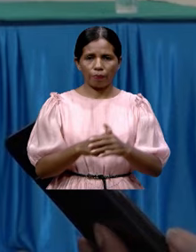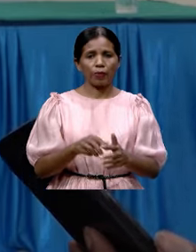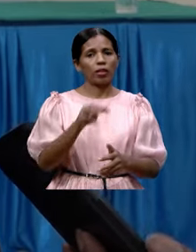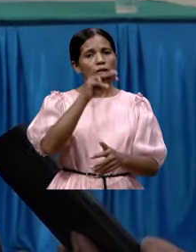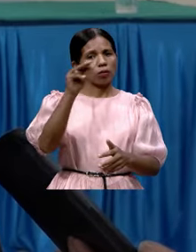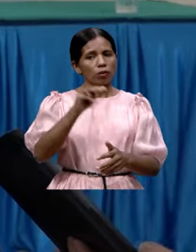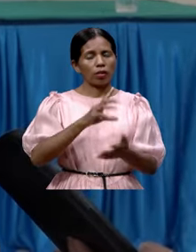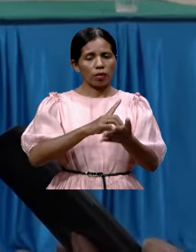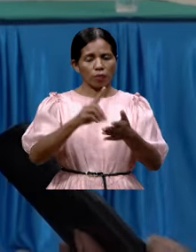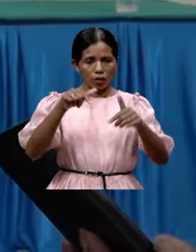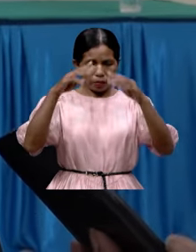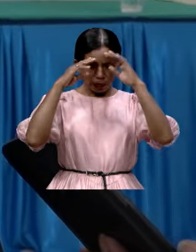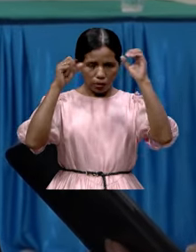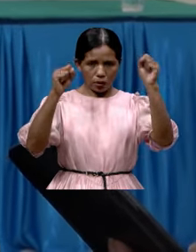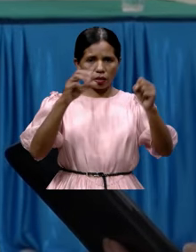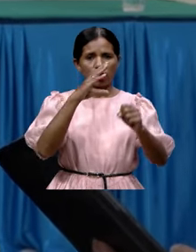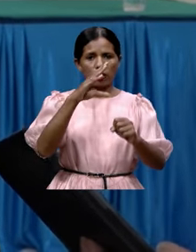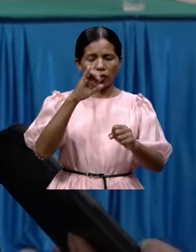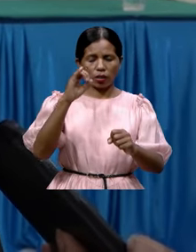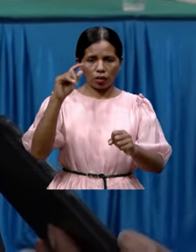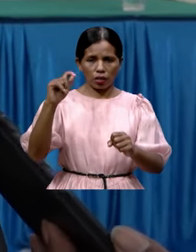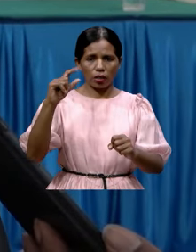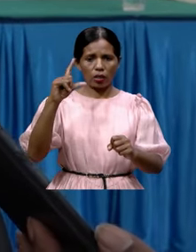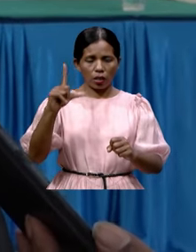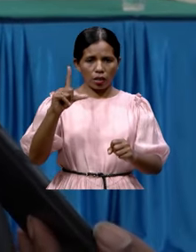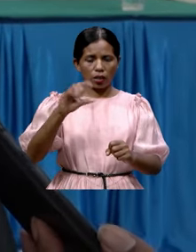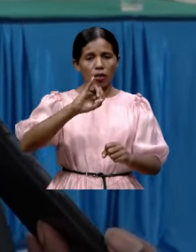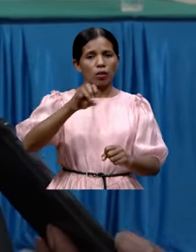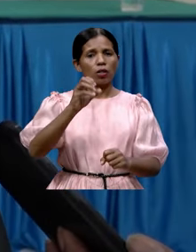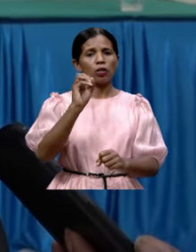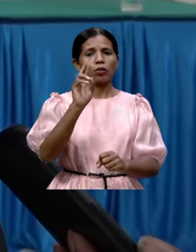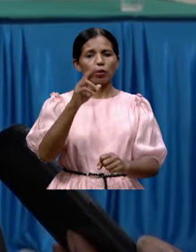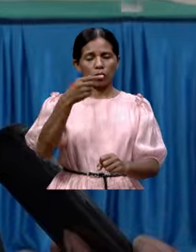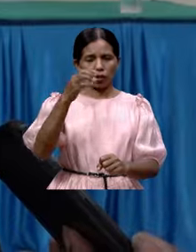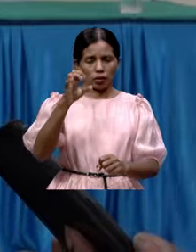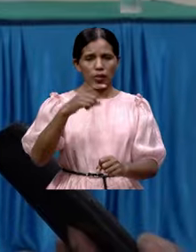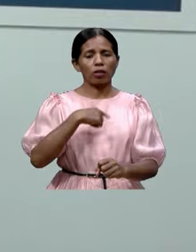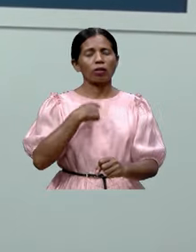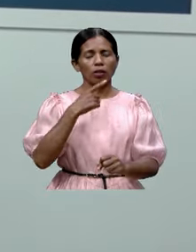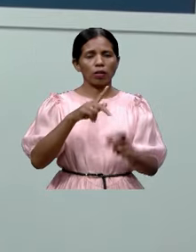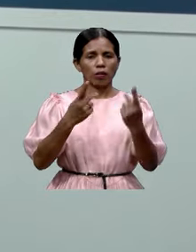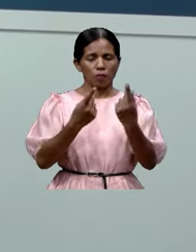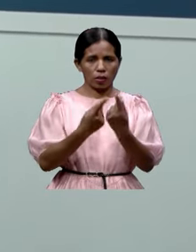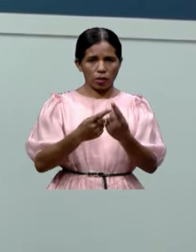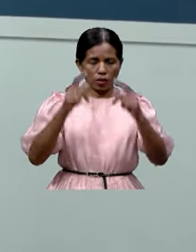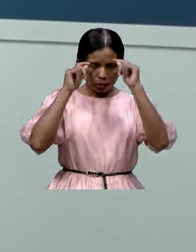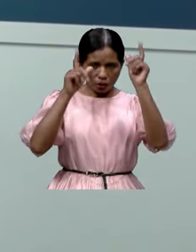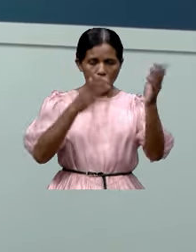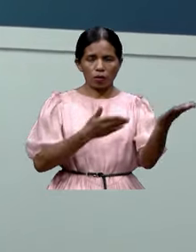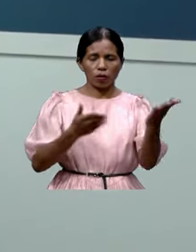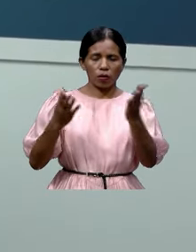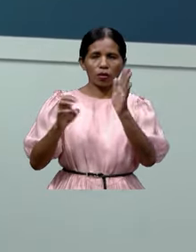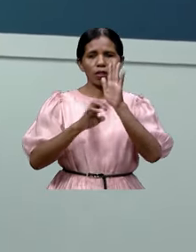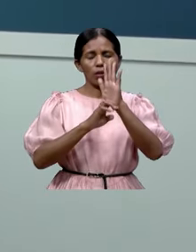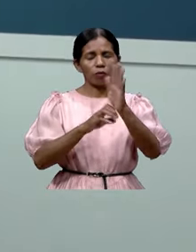né, presidente da Câmara Comércio e Indústria Timor-Leste, Jorge Manuel de Araújo Serrano, Teten, empresário timoruano, tem que lori imagem fom,